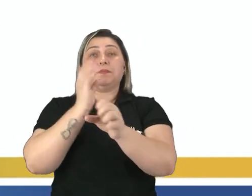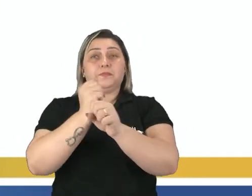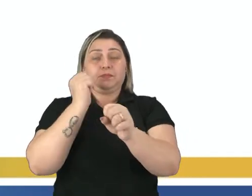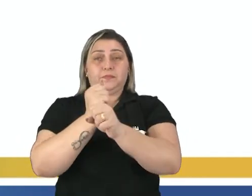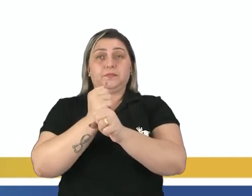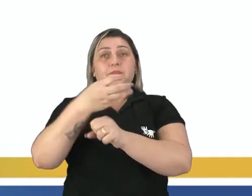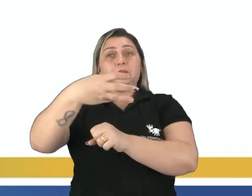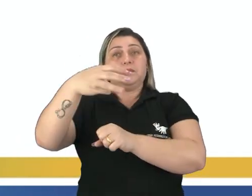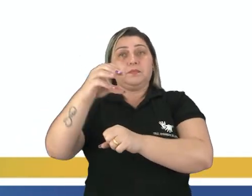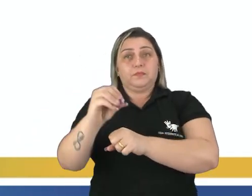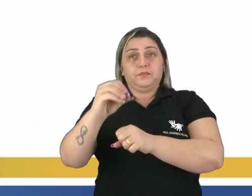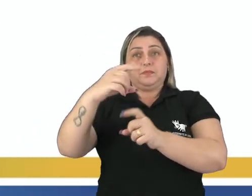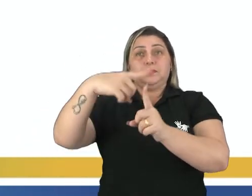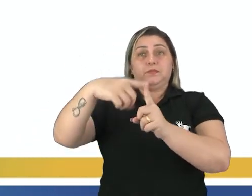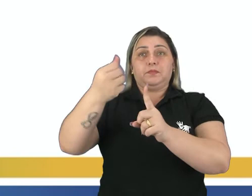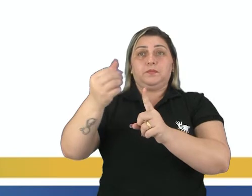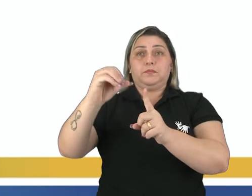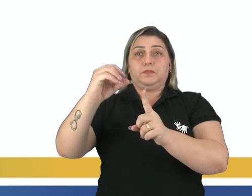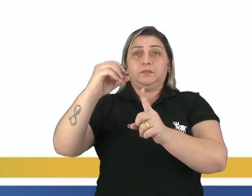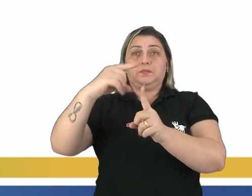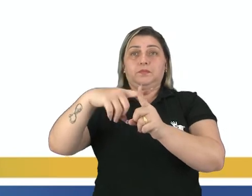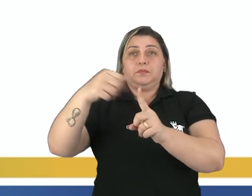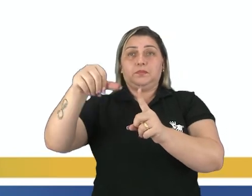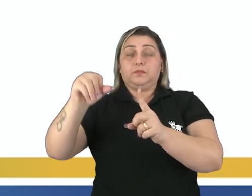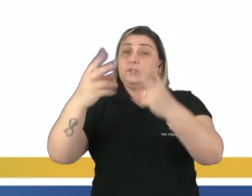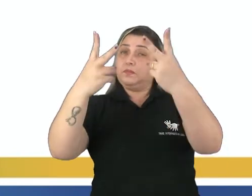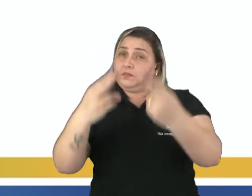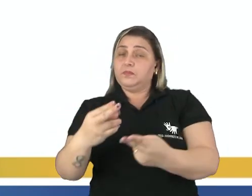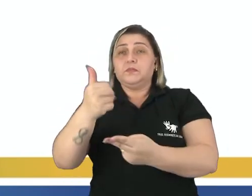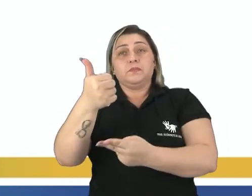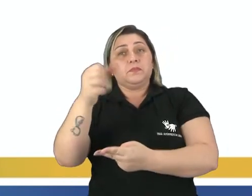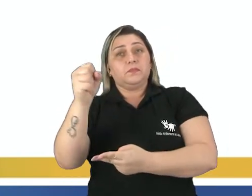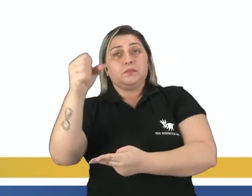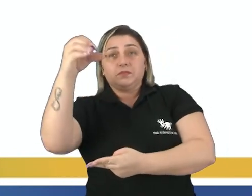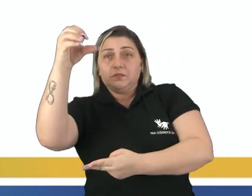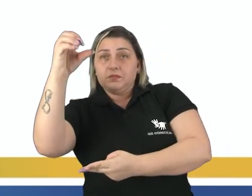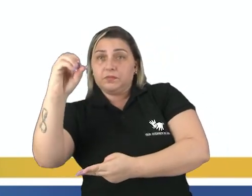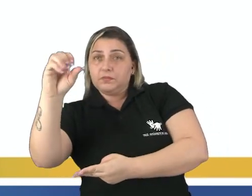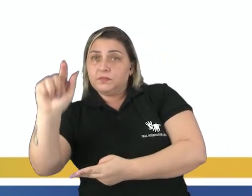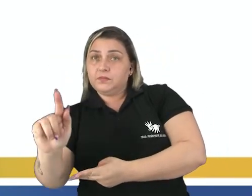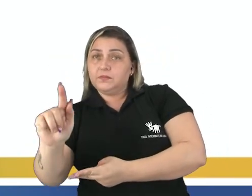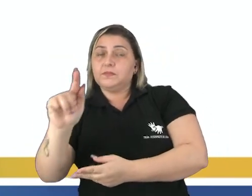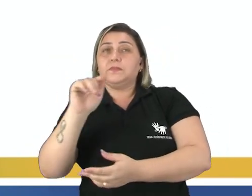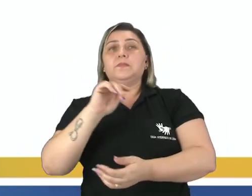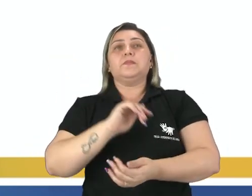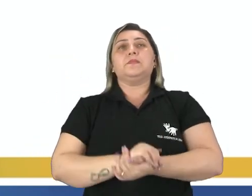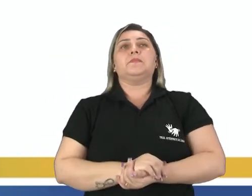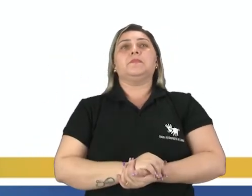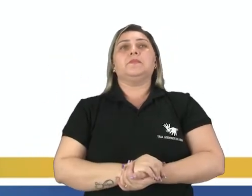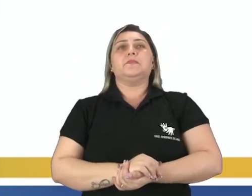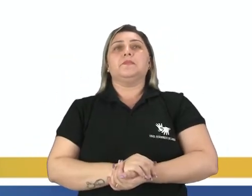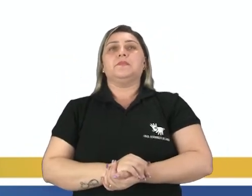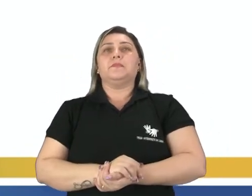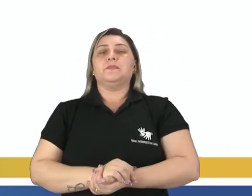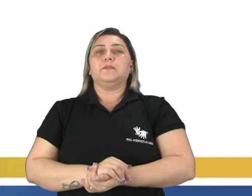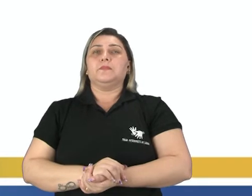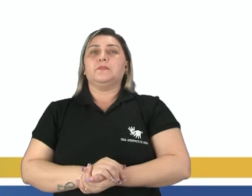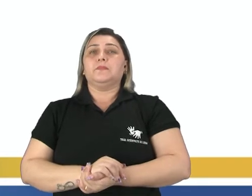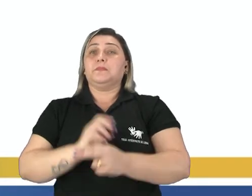de 30 mais 60 mais 90 dá exatamente 180